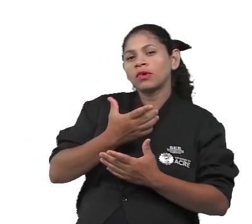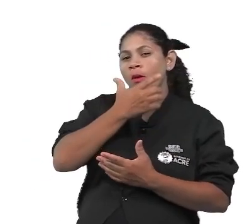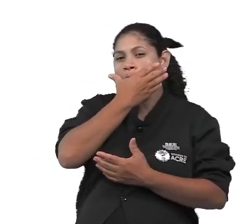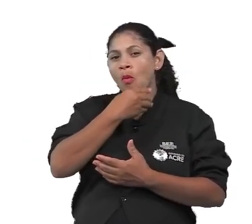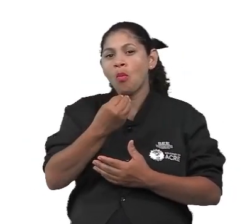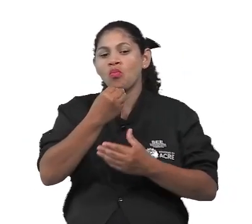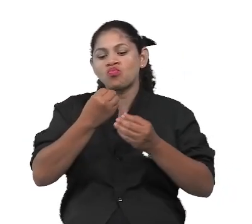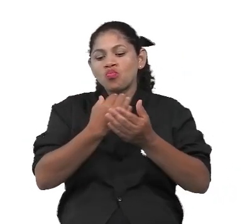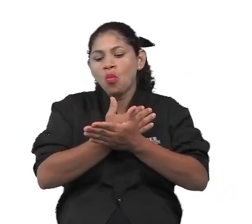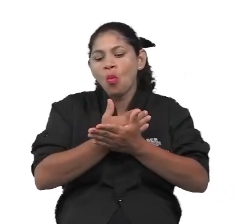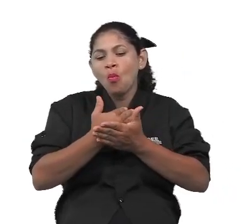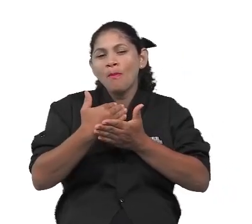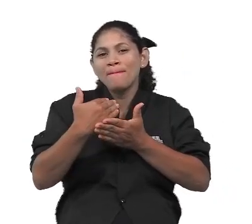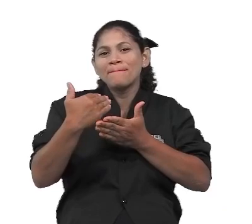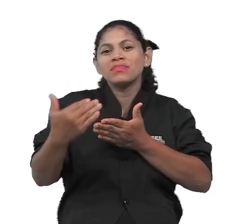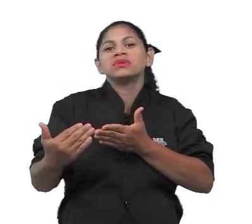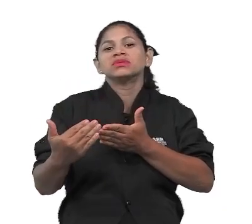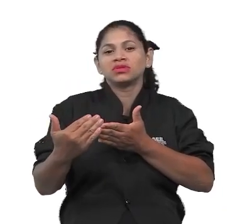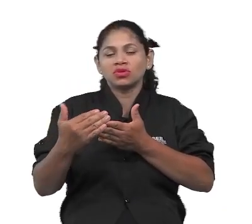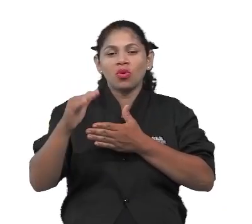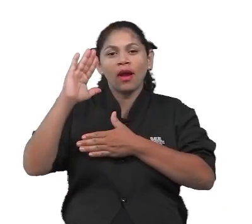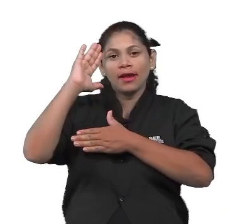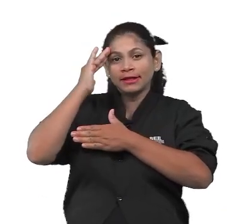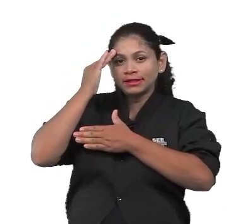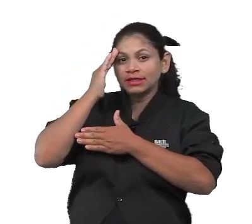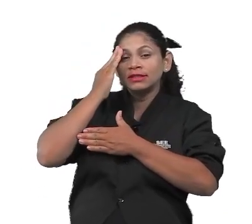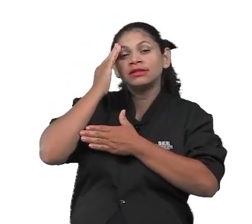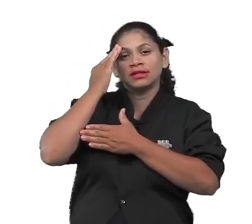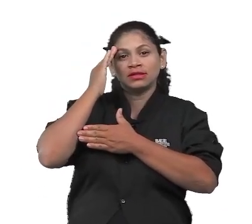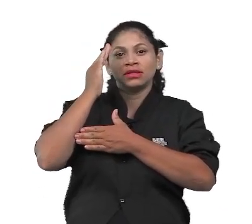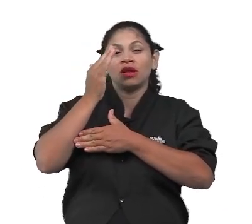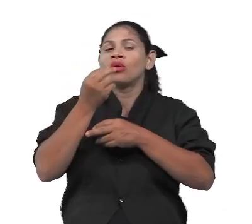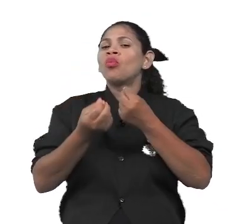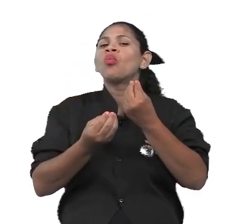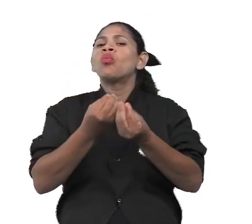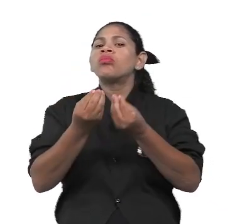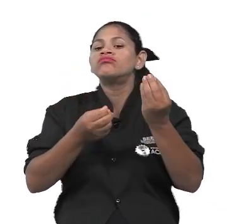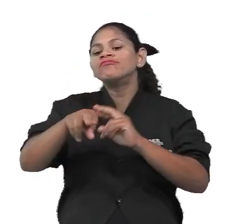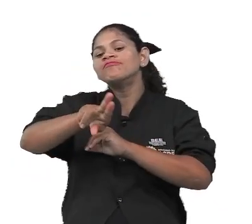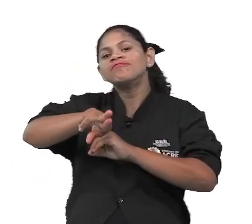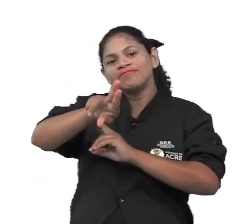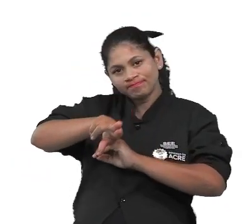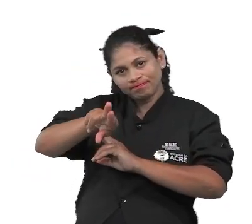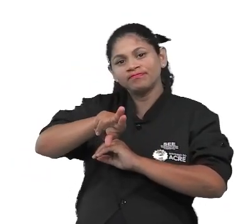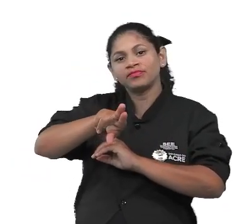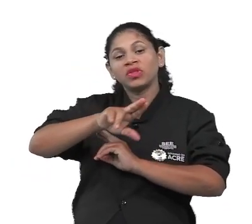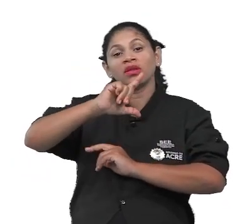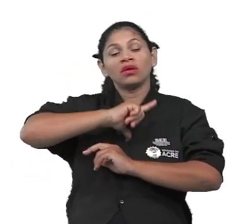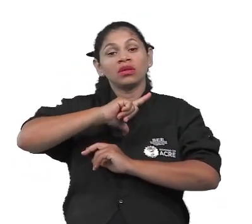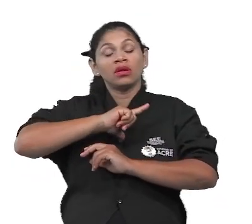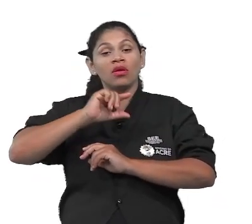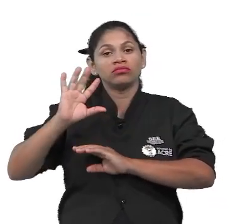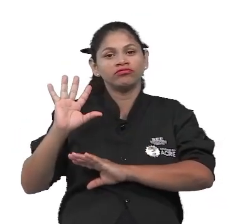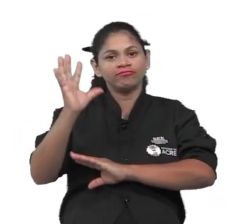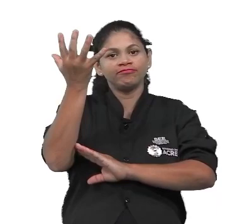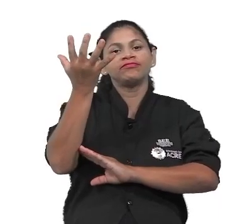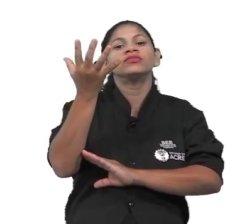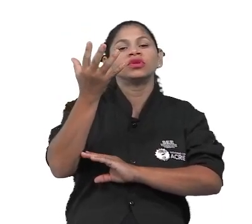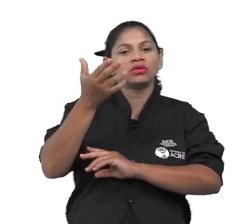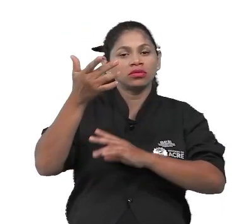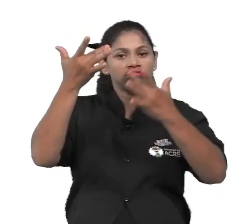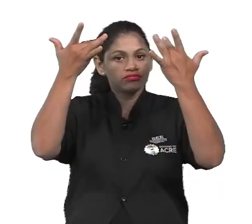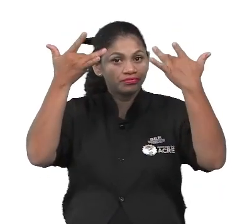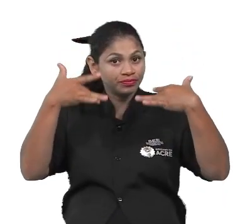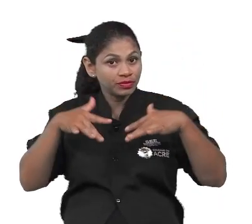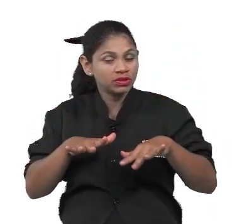dominá-la, né? Então, como eu disse, ó, a gente tem alguns fenômenos naturais que mostram, né, que a eletricidade